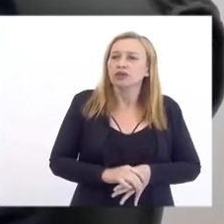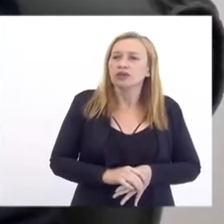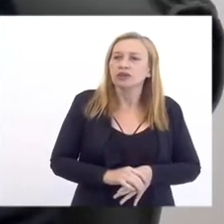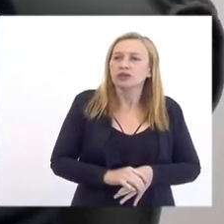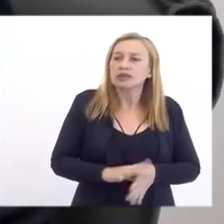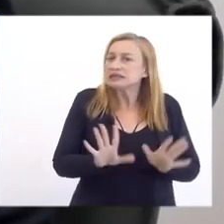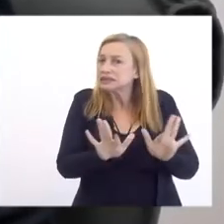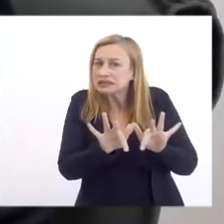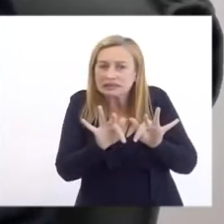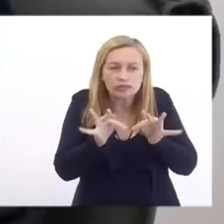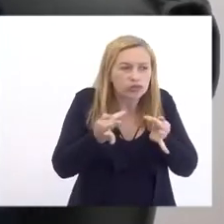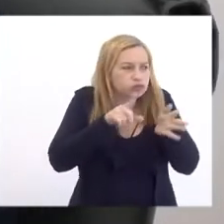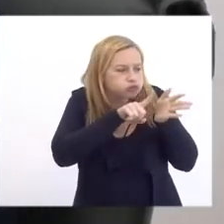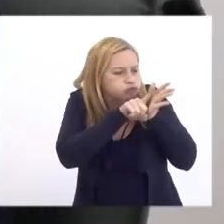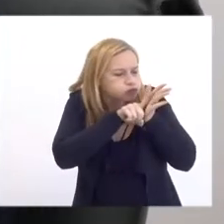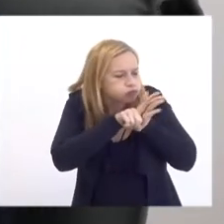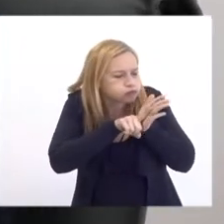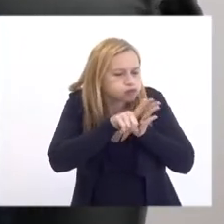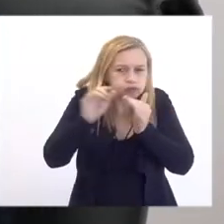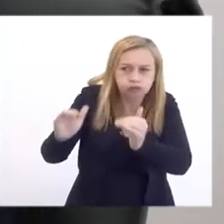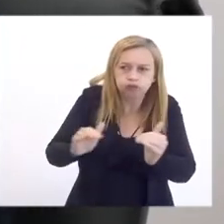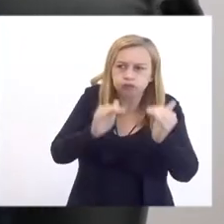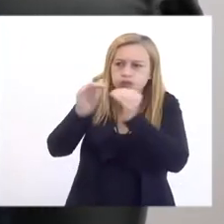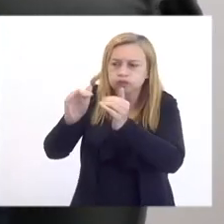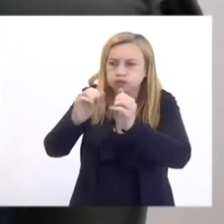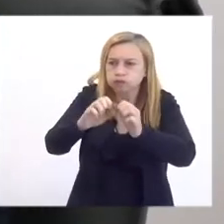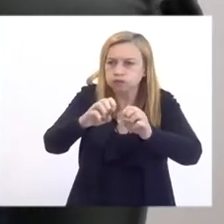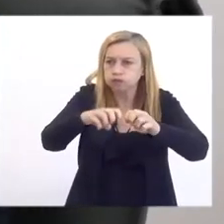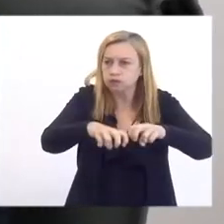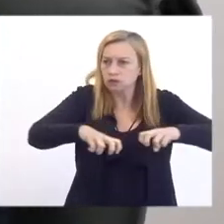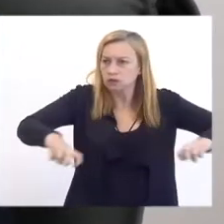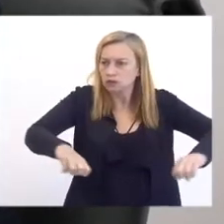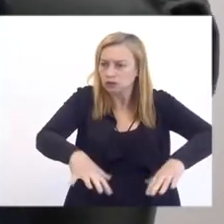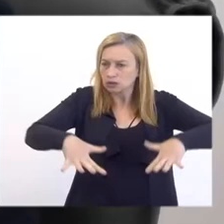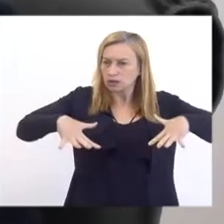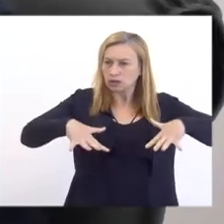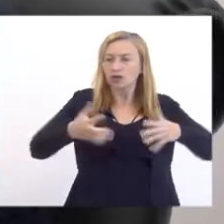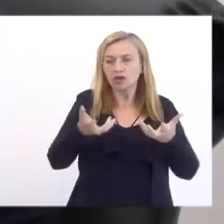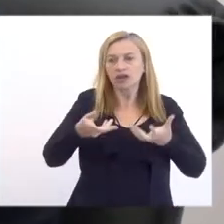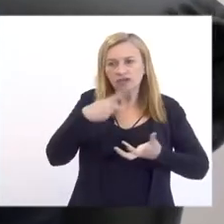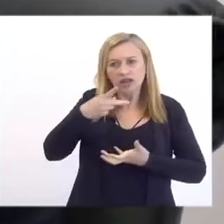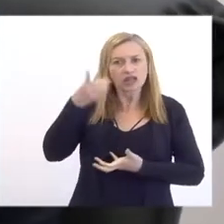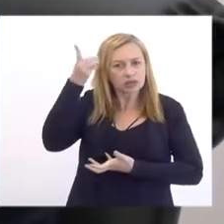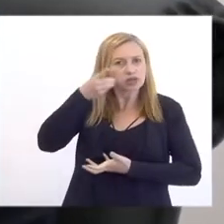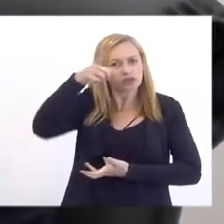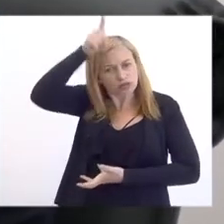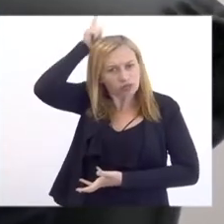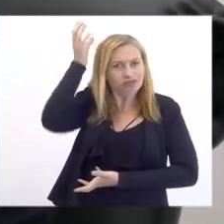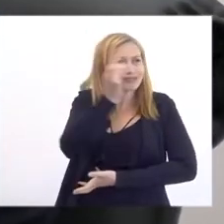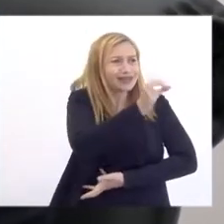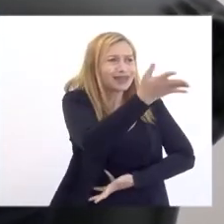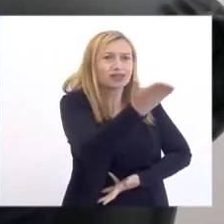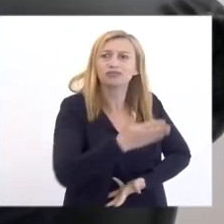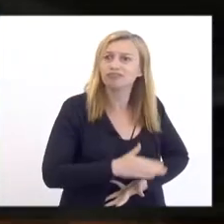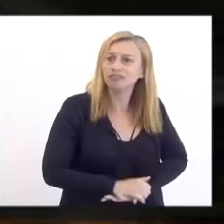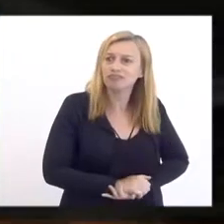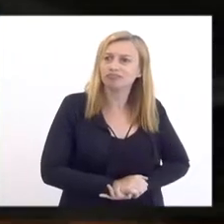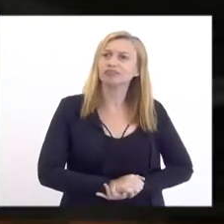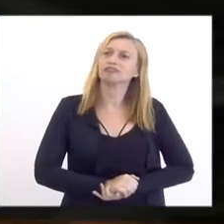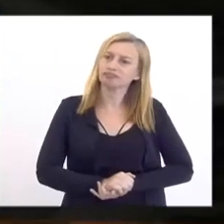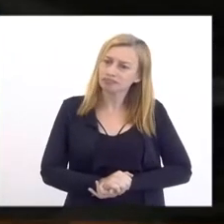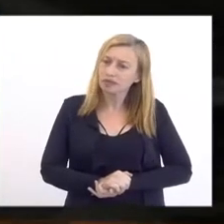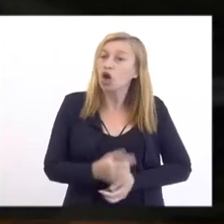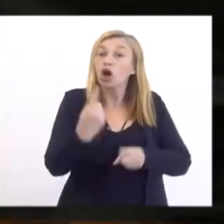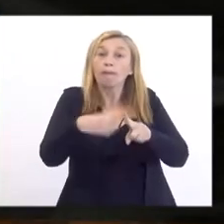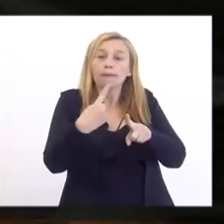pura e simplesmente analisando a soberania do plenário, eu quero dizer que o deputado Luiz Paulo tem razão. Porque